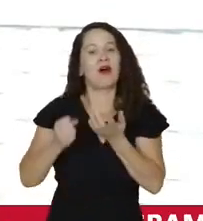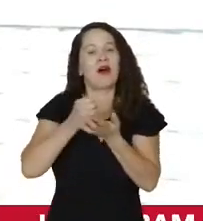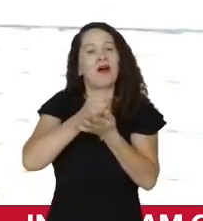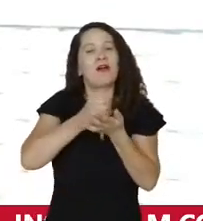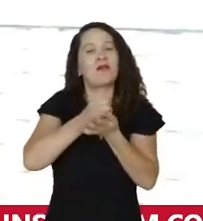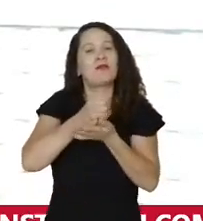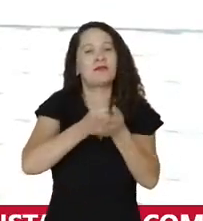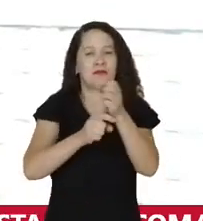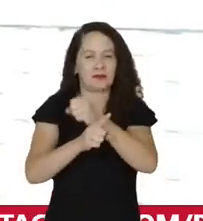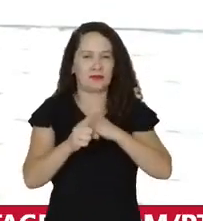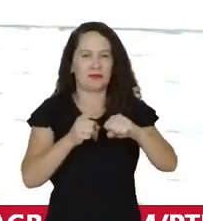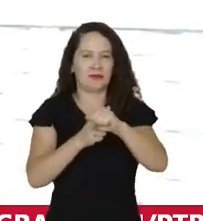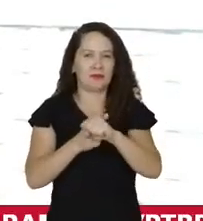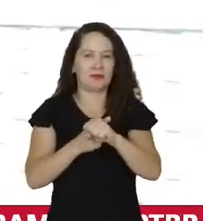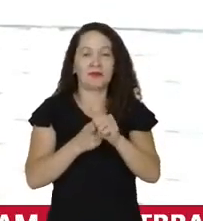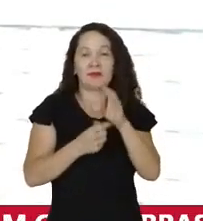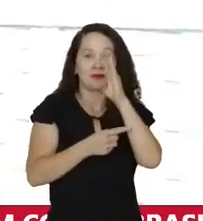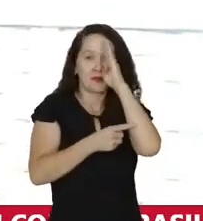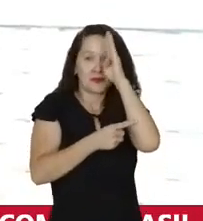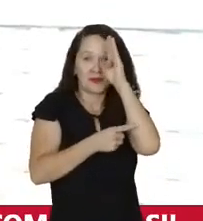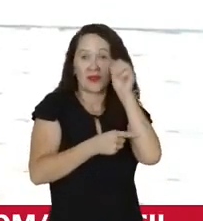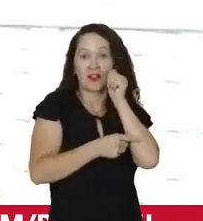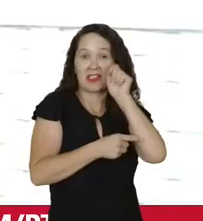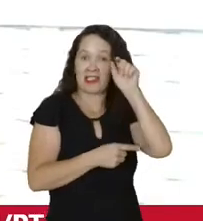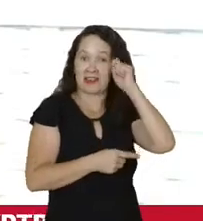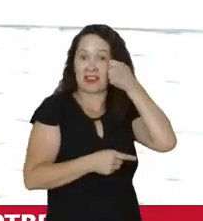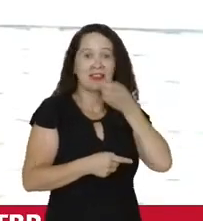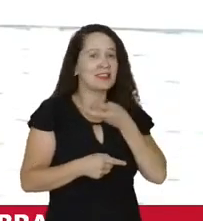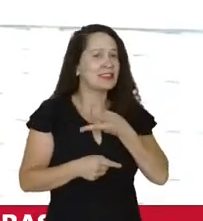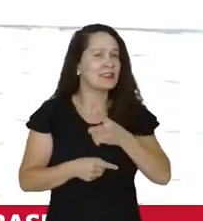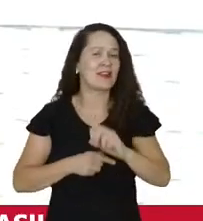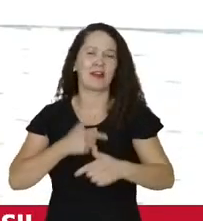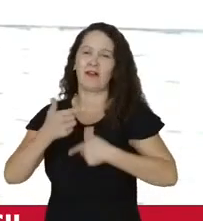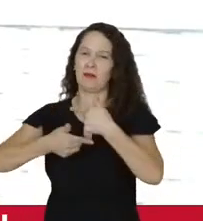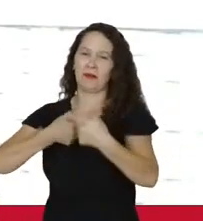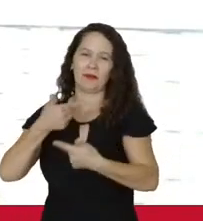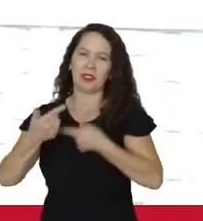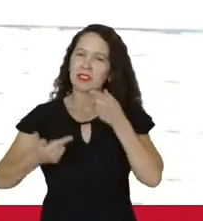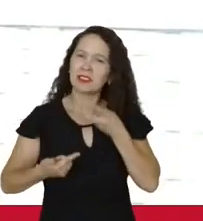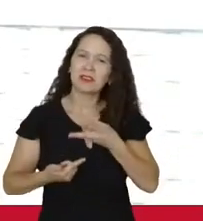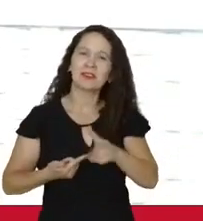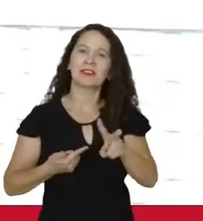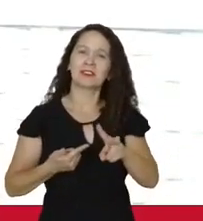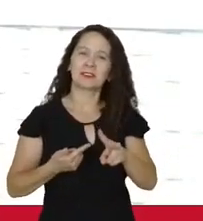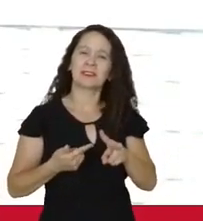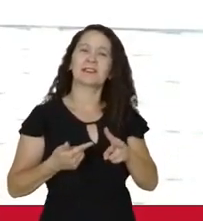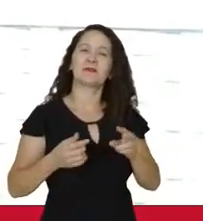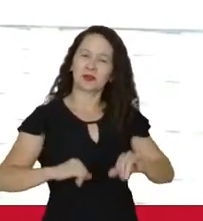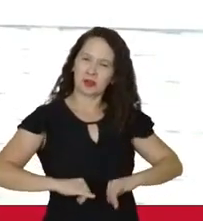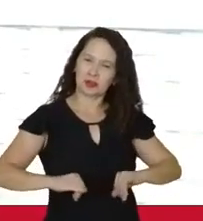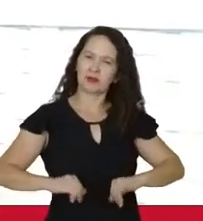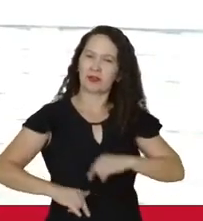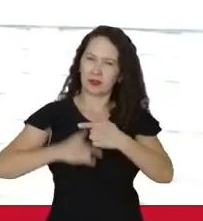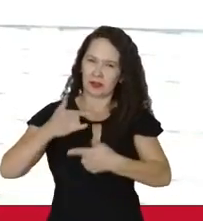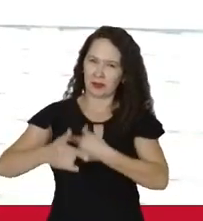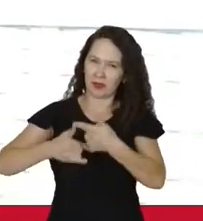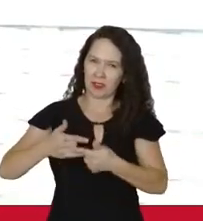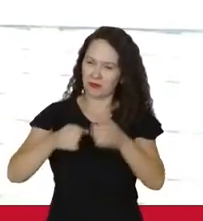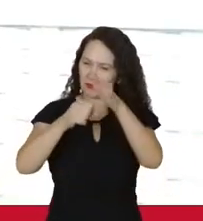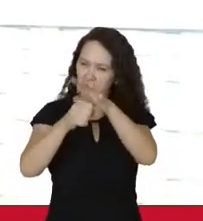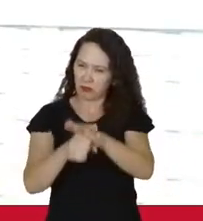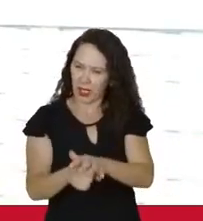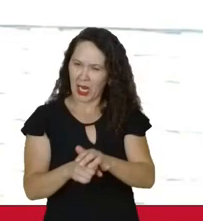dessa sociedade, né? Em especial as mulheres negras, que sempre trabalharam, sempre foram exploradas por esse capitalismo, como